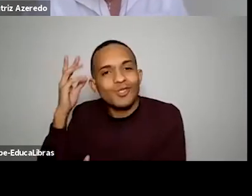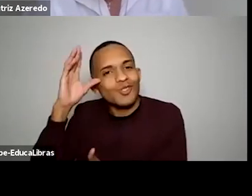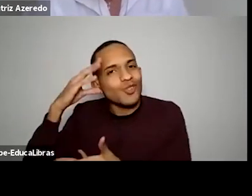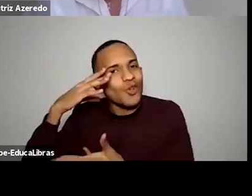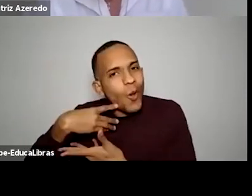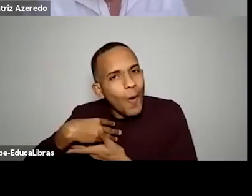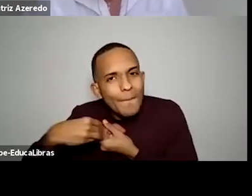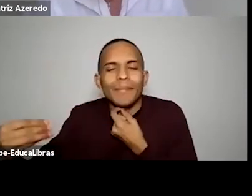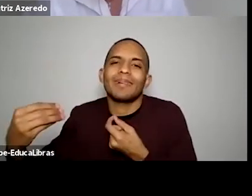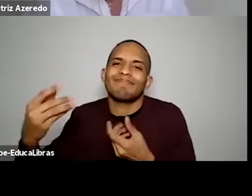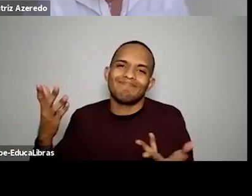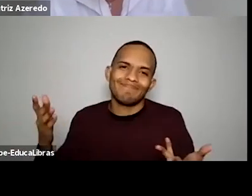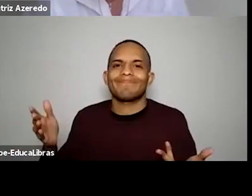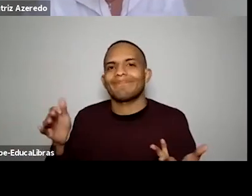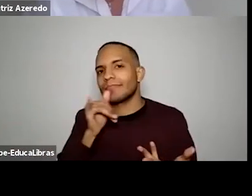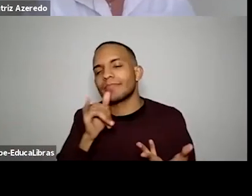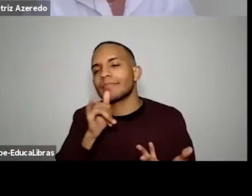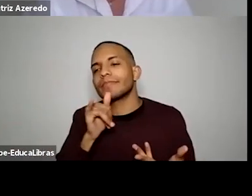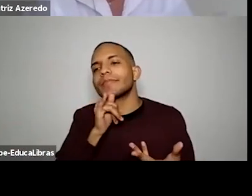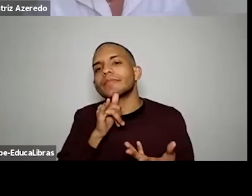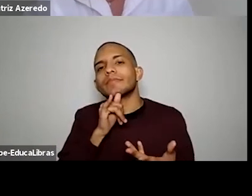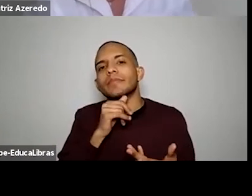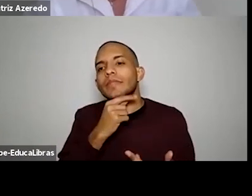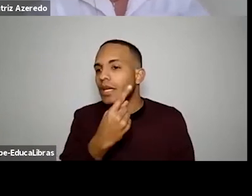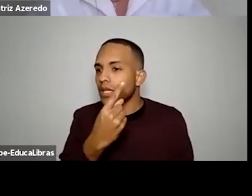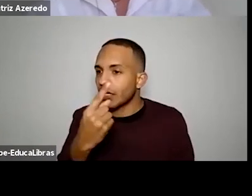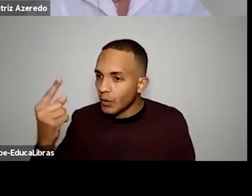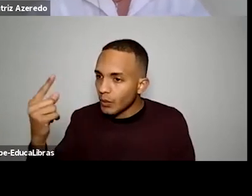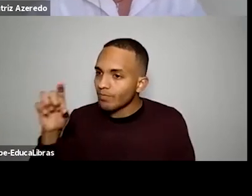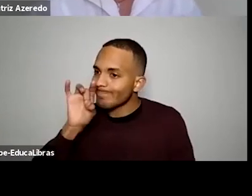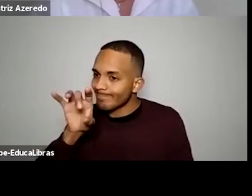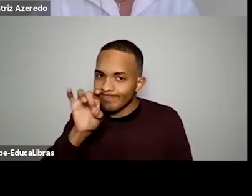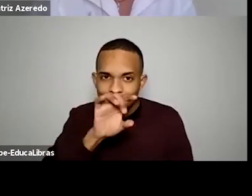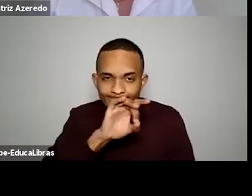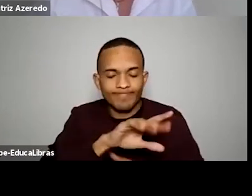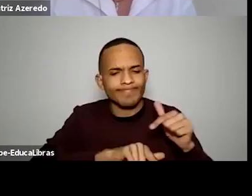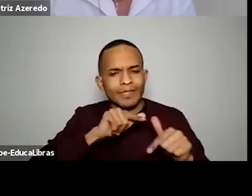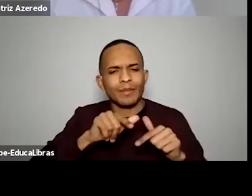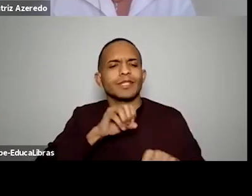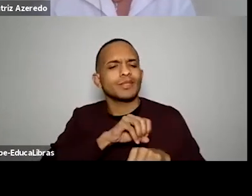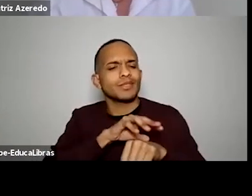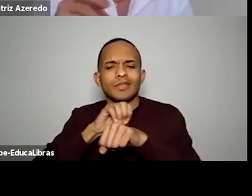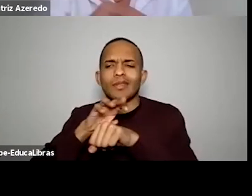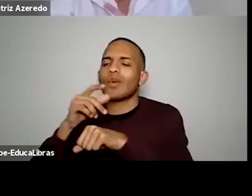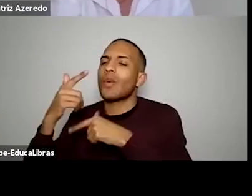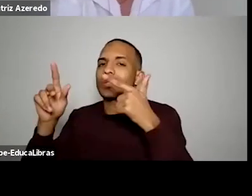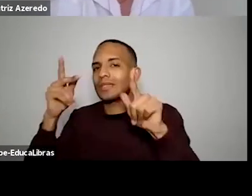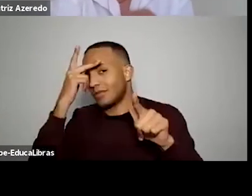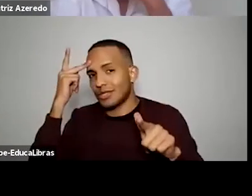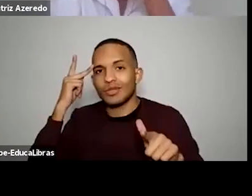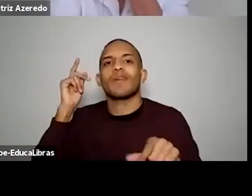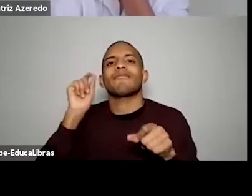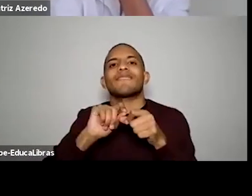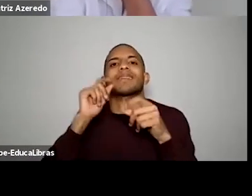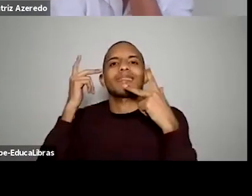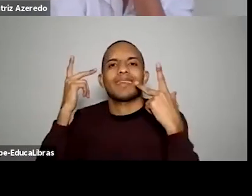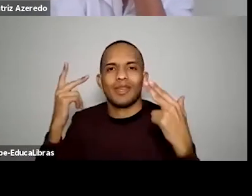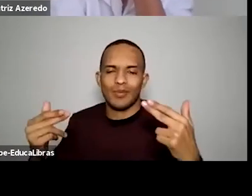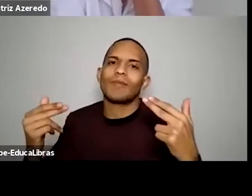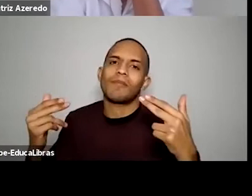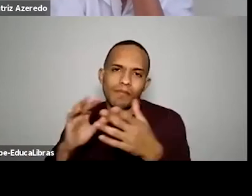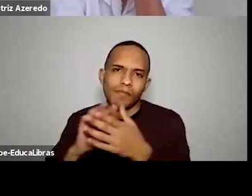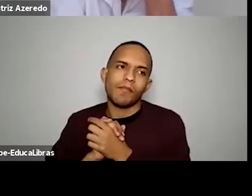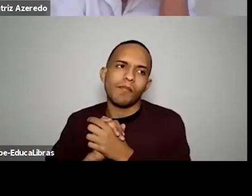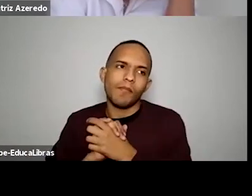situação de movimento, dando exemplo, cada um fazendo a sua parte, nós estamos inspirando outras pessoas a fazerem o mesmo. E